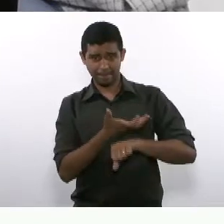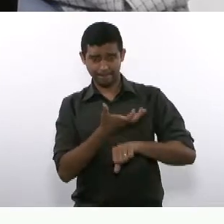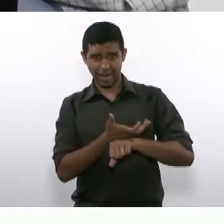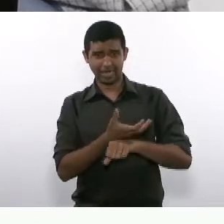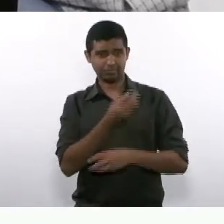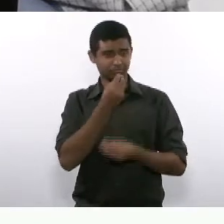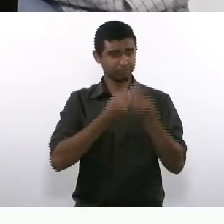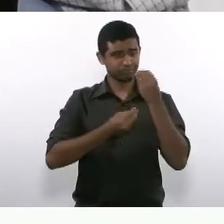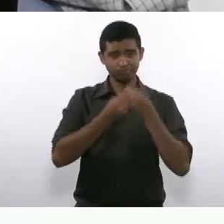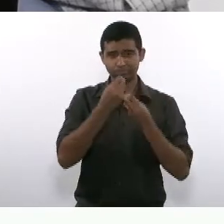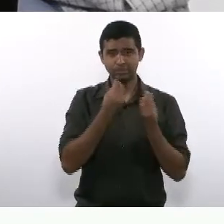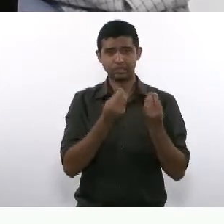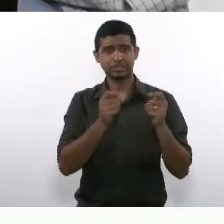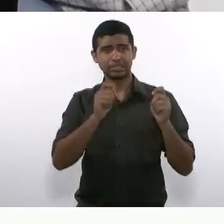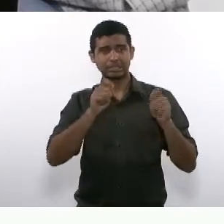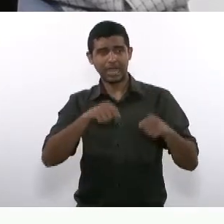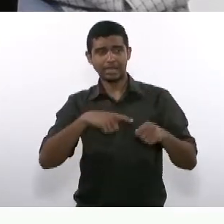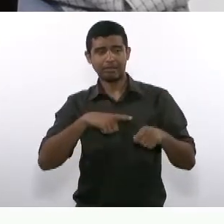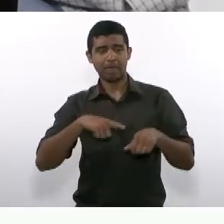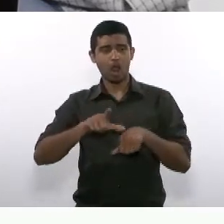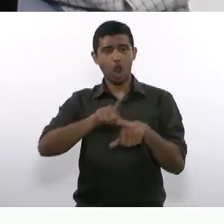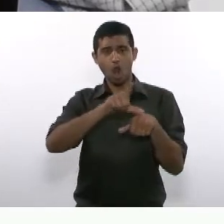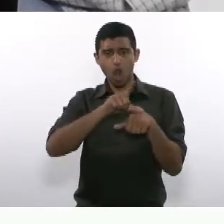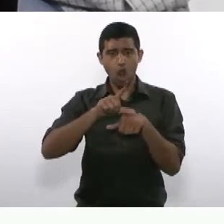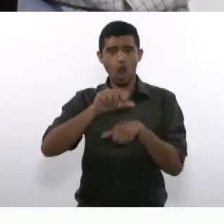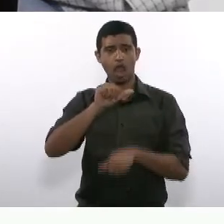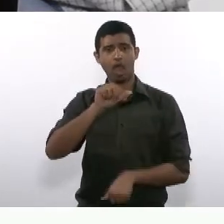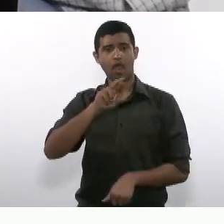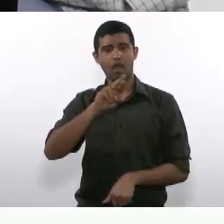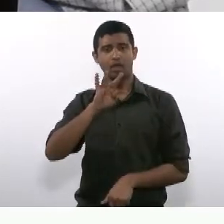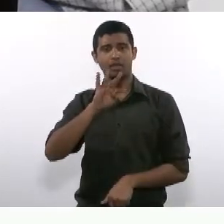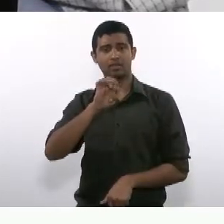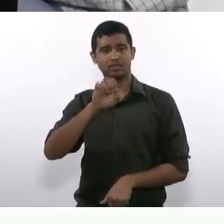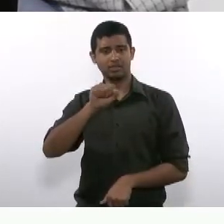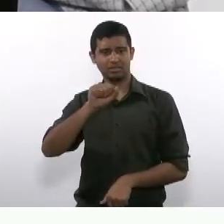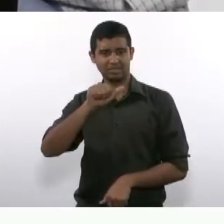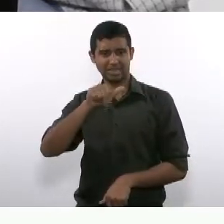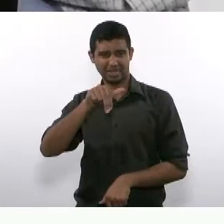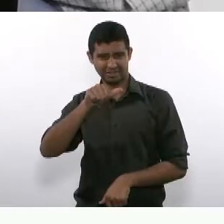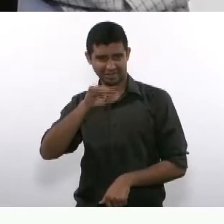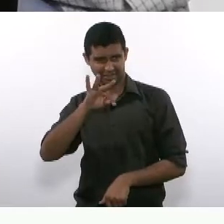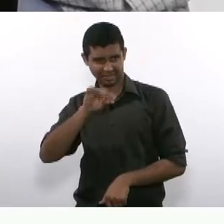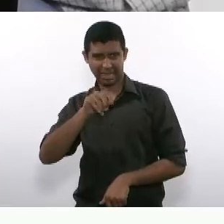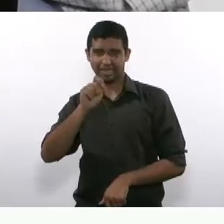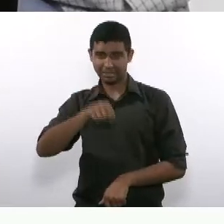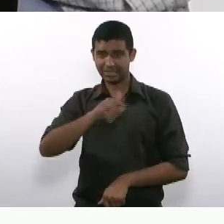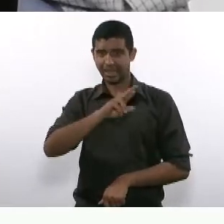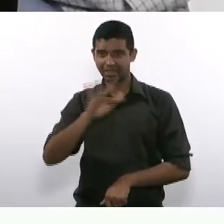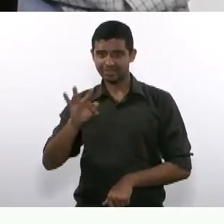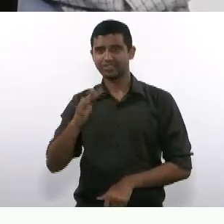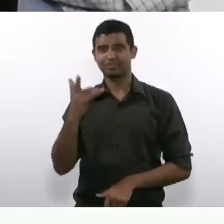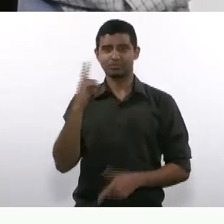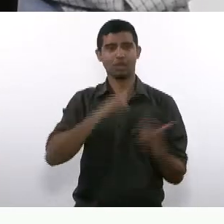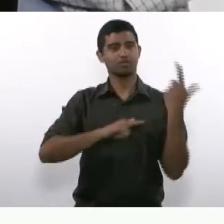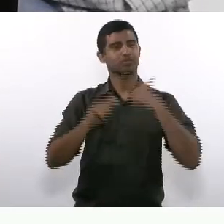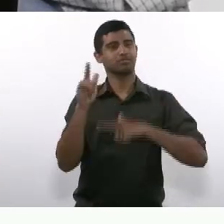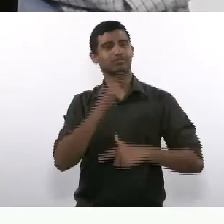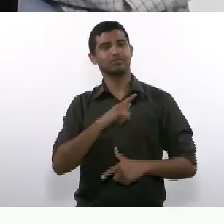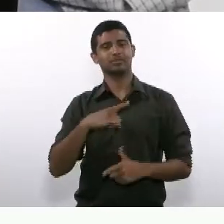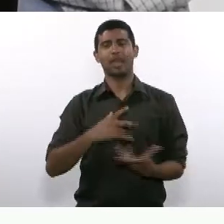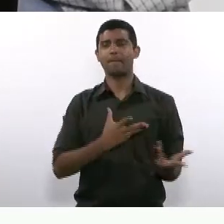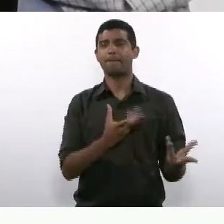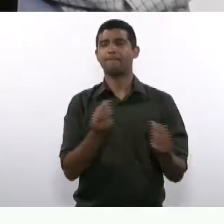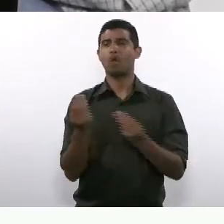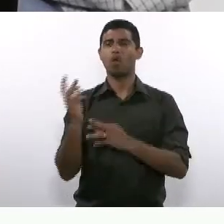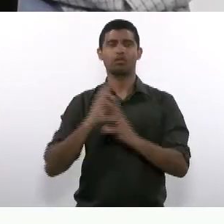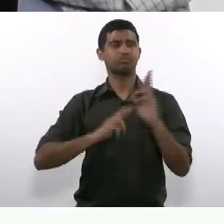artesanato, a gente começa a dar vida ao Sambódromo e ele começa a gerar receita. Assim, a gente tem muitos projetos, deputado, que a gente quis mostrar aquilo que